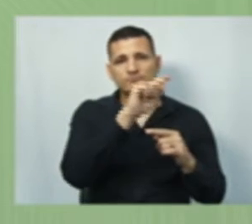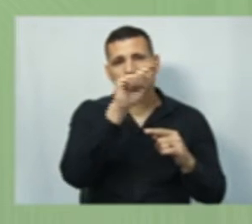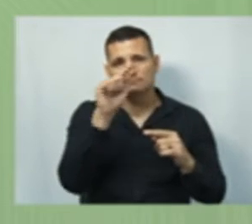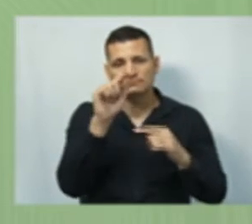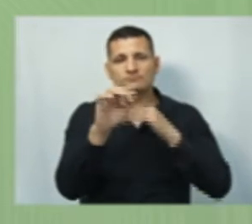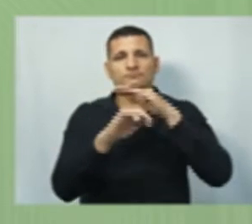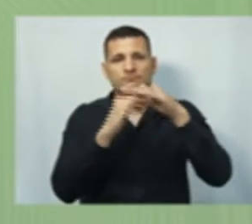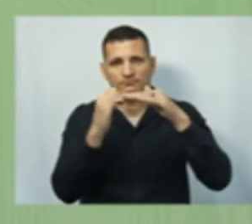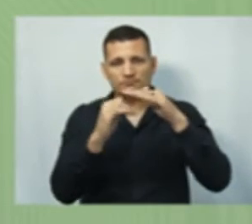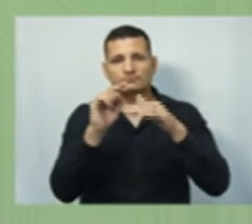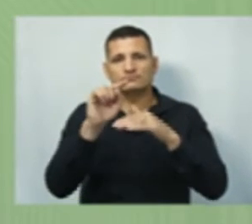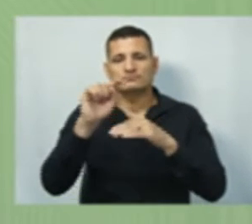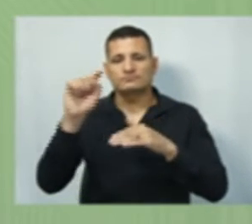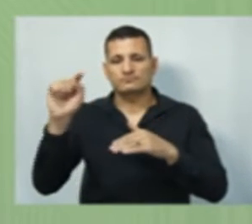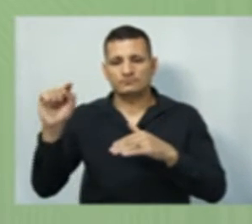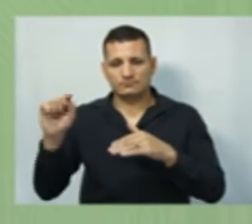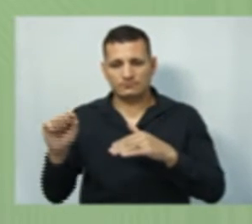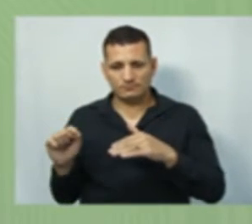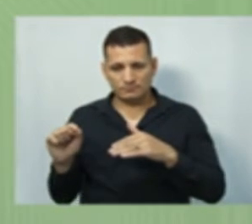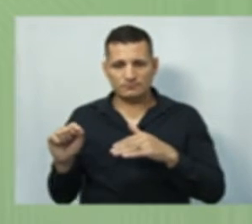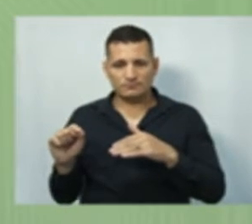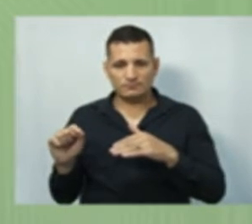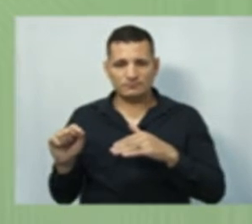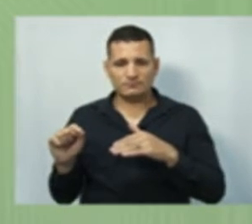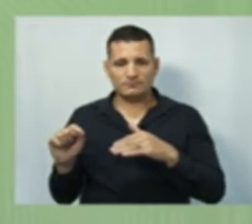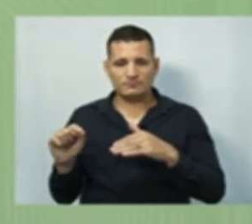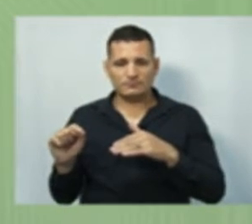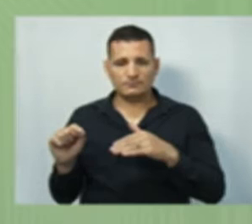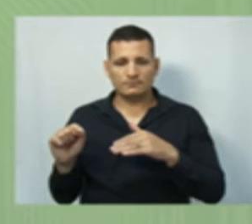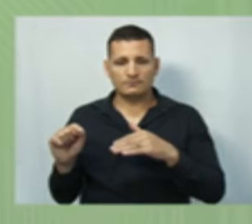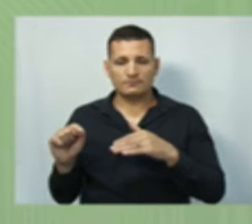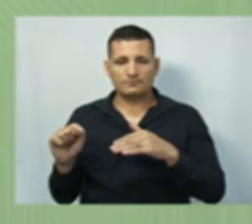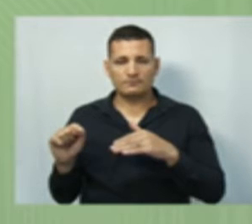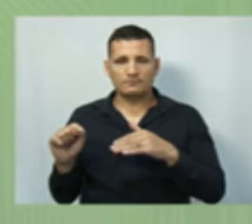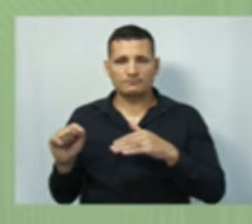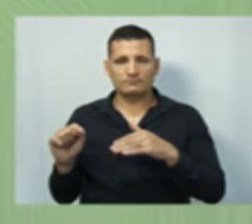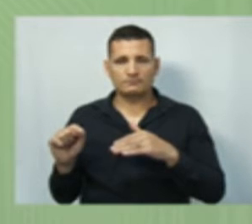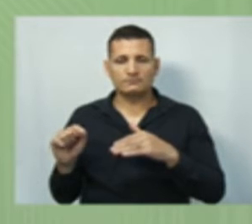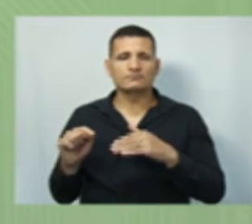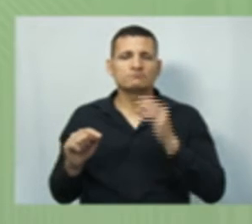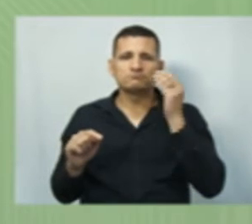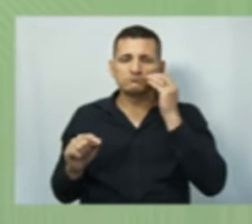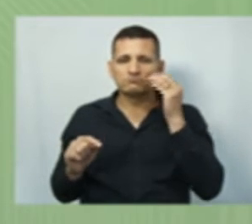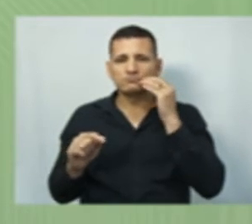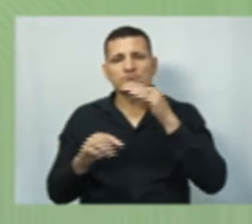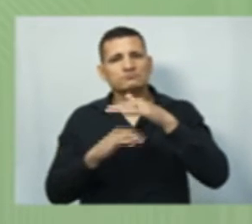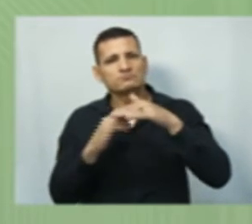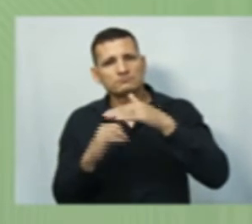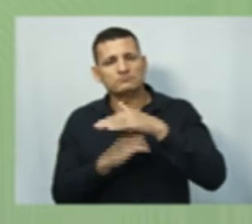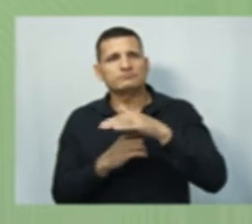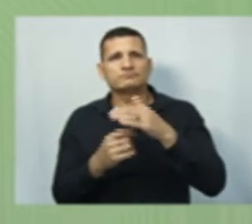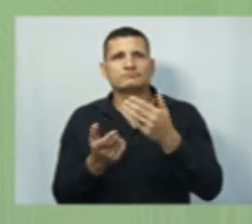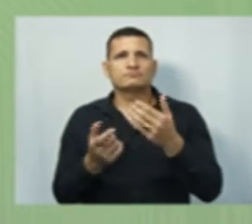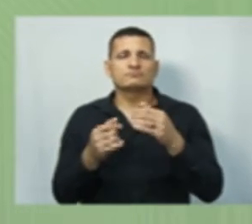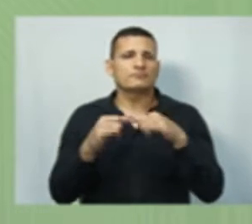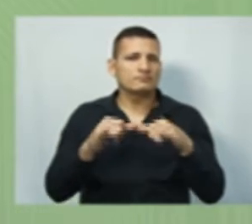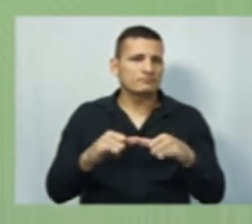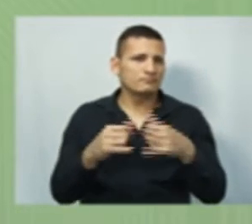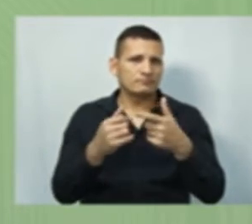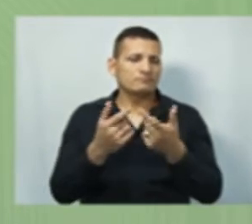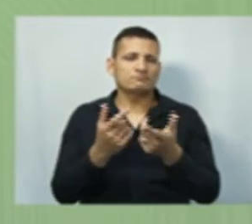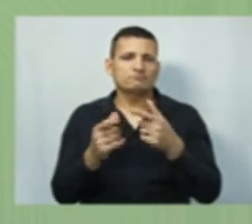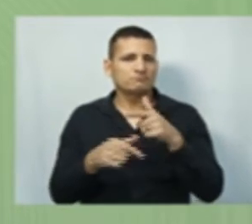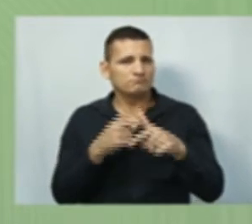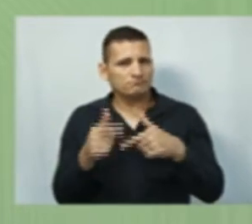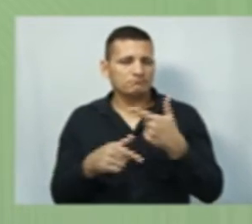empresas, e por esse emprego a gente vai ter que as empresas vão oferecer bens lá no supermercado, bens de serviços para a